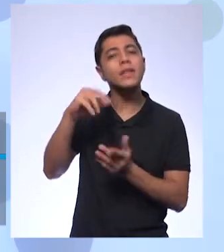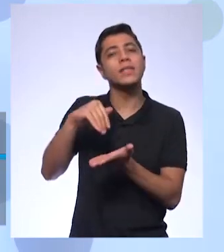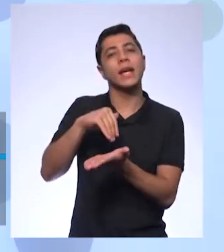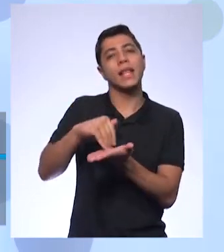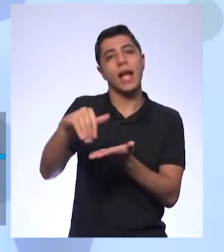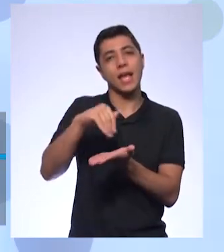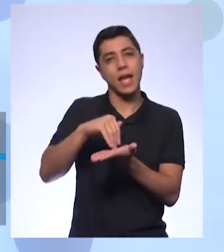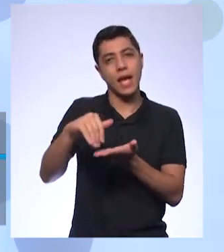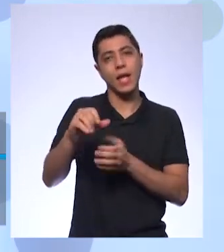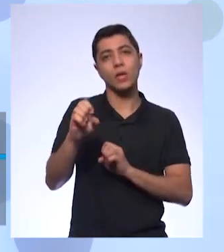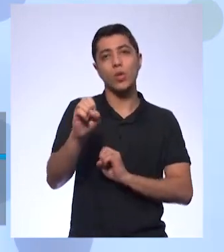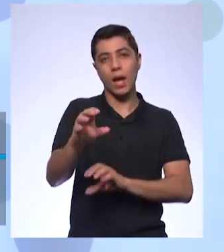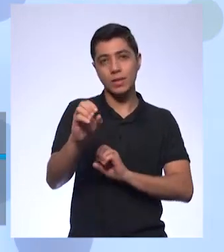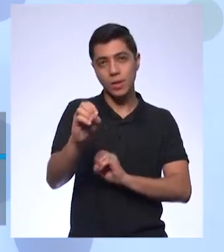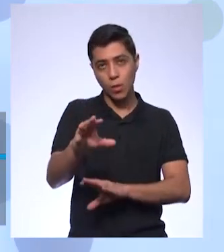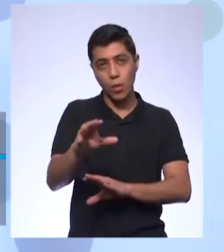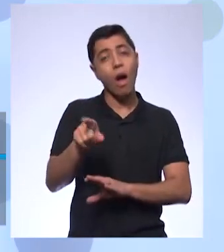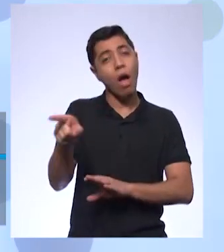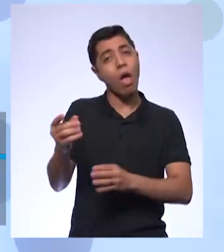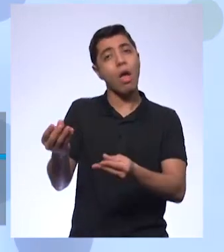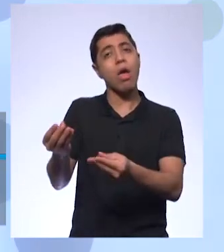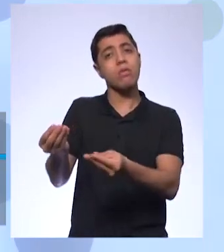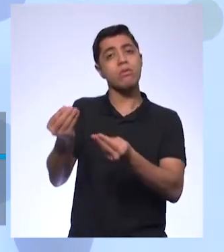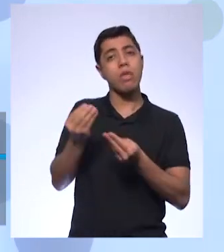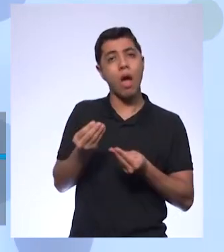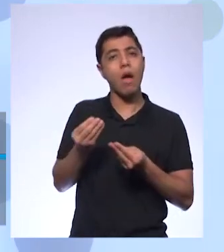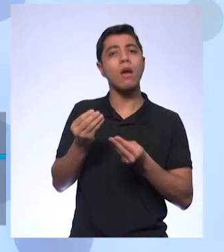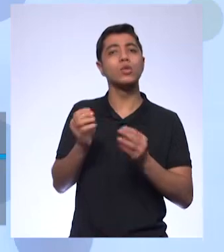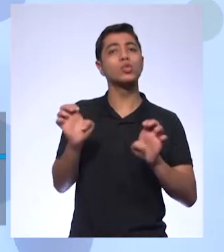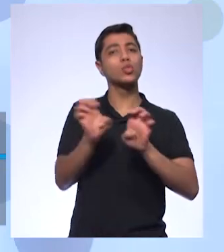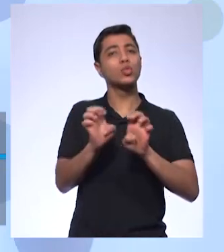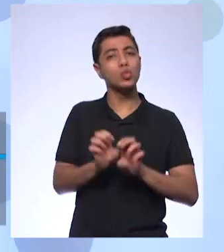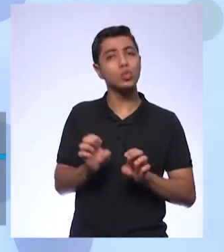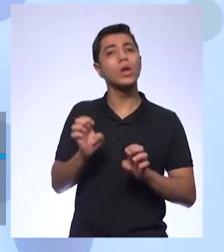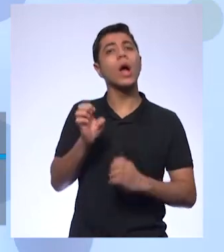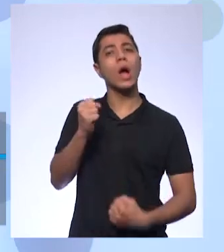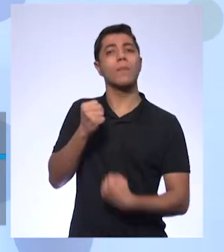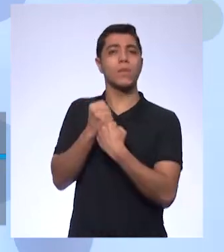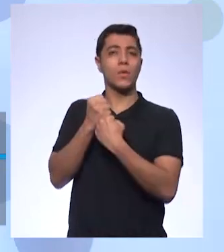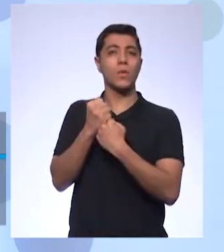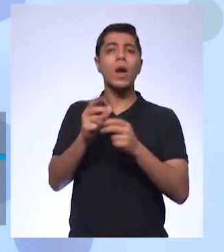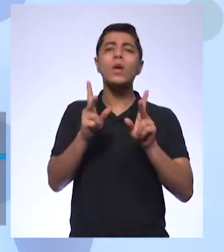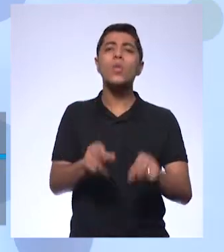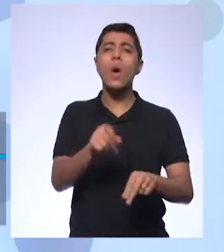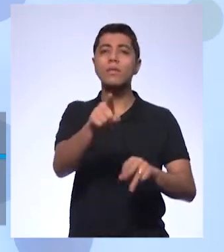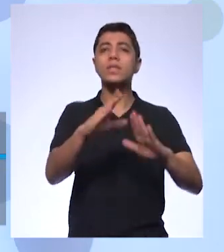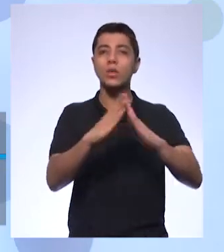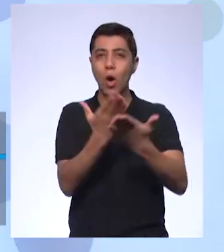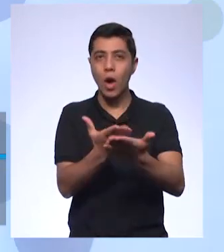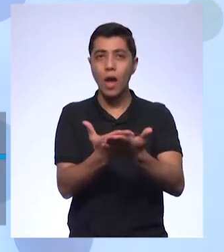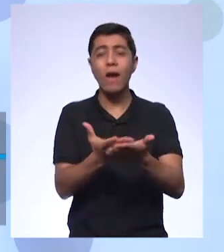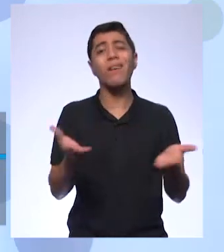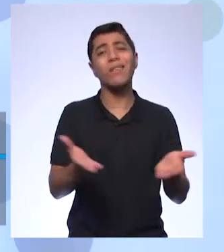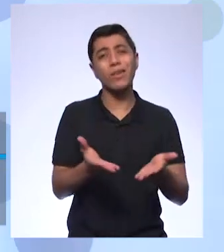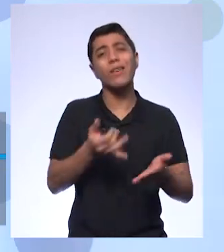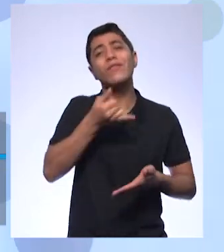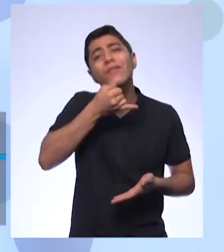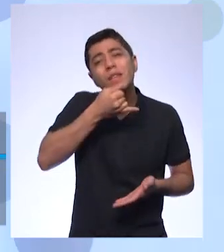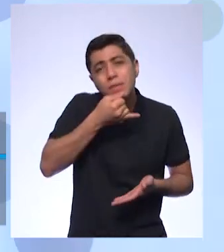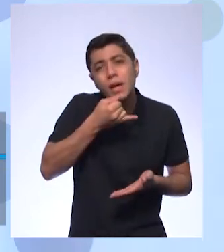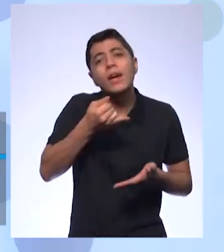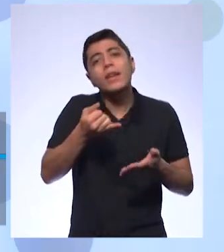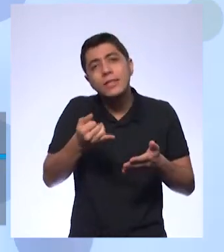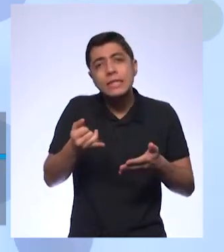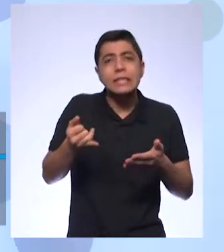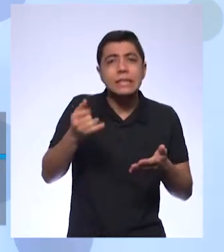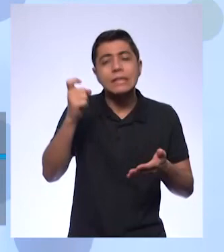todo este aparato, toda essa estrutura, assim como a sua escola aí, que infelizmente nesse momento está, né, aí reabrindo, mas